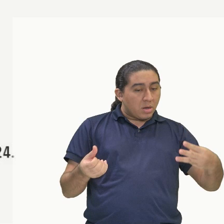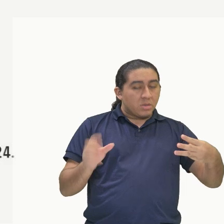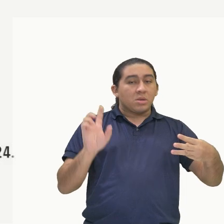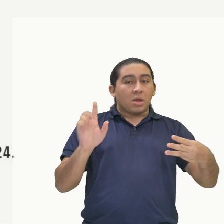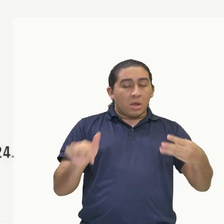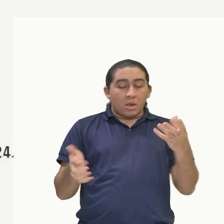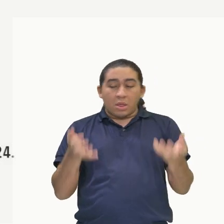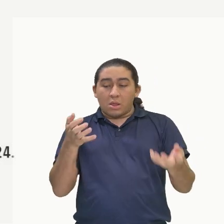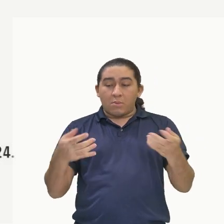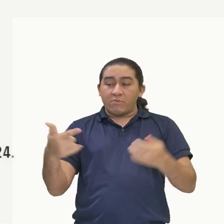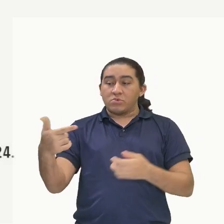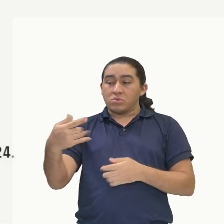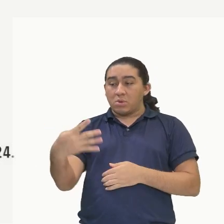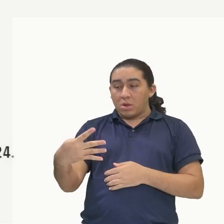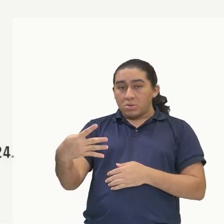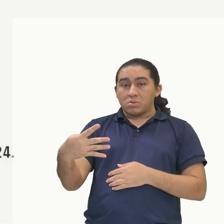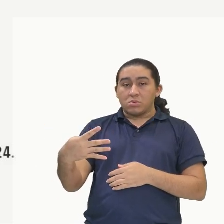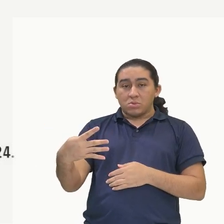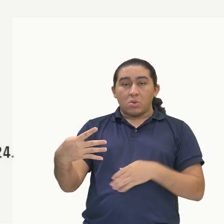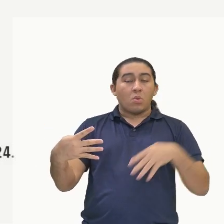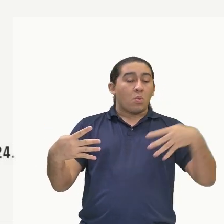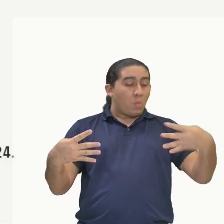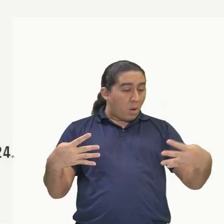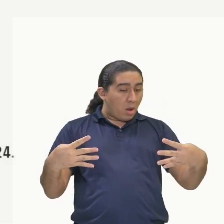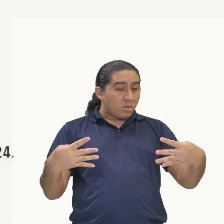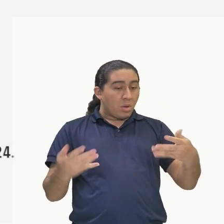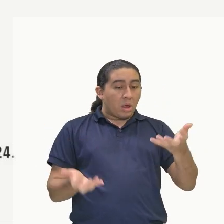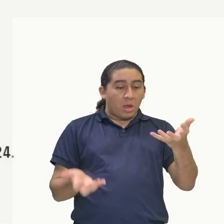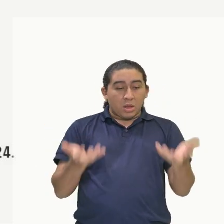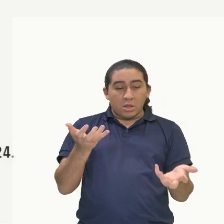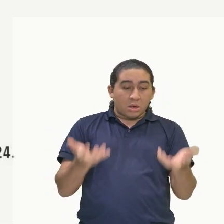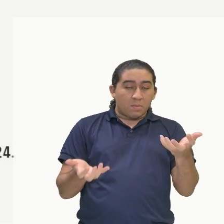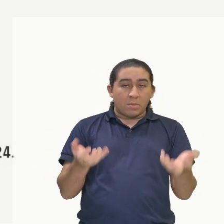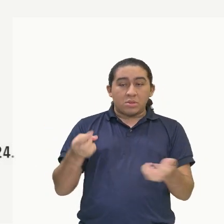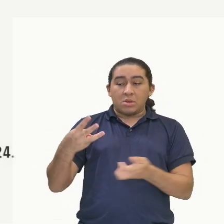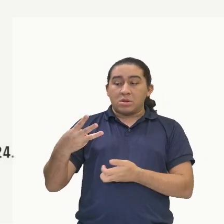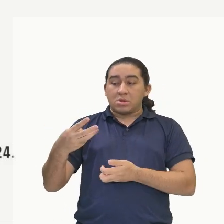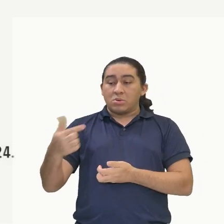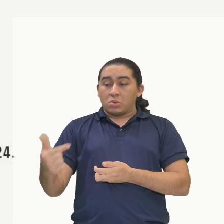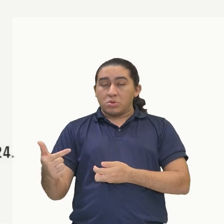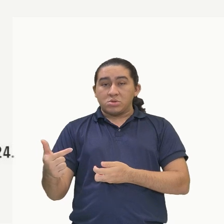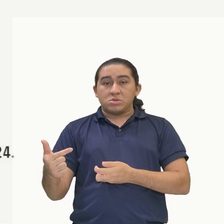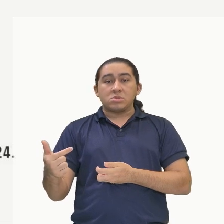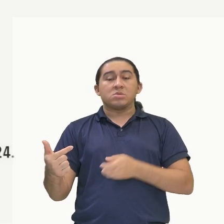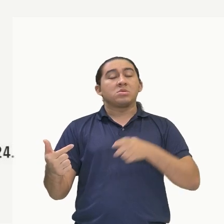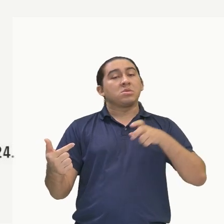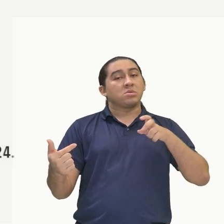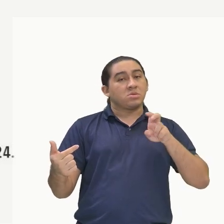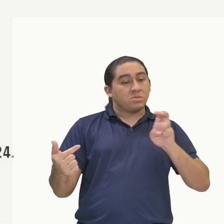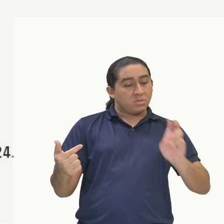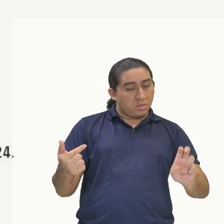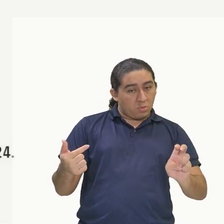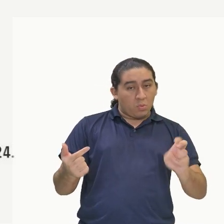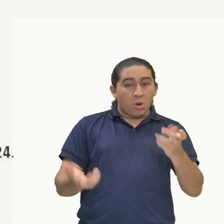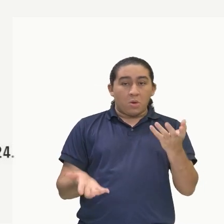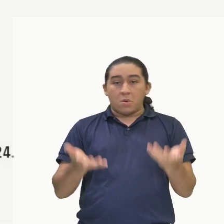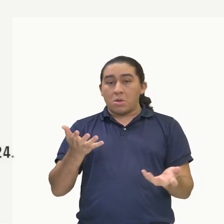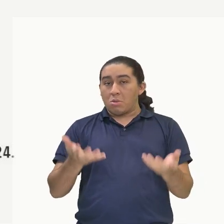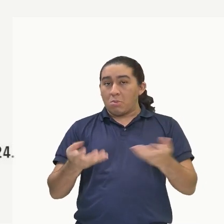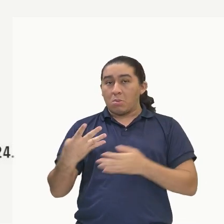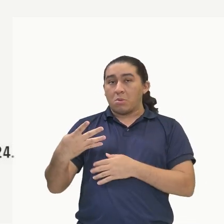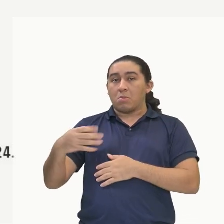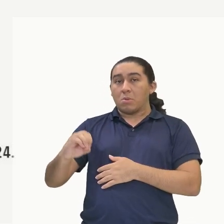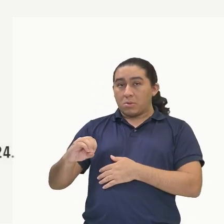para 24, 4 está para 32 e 5